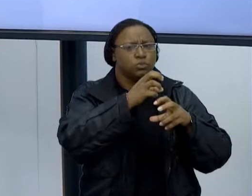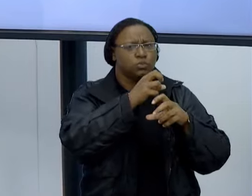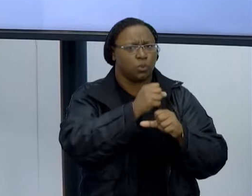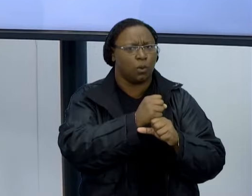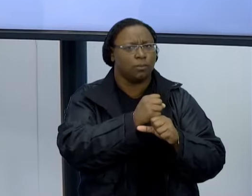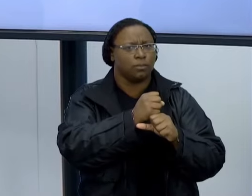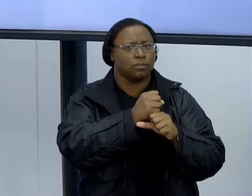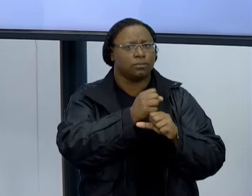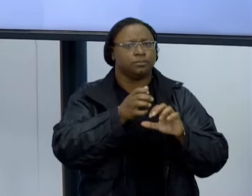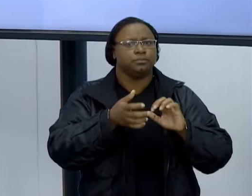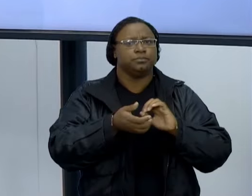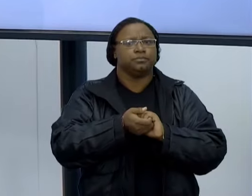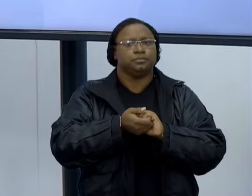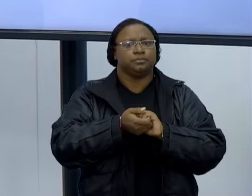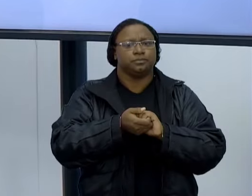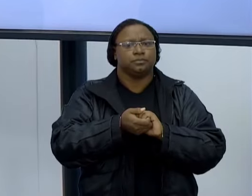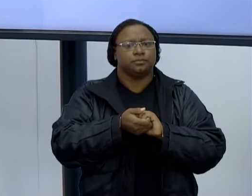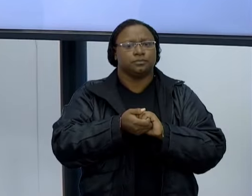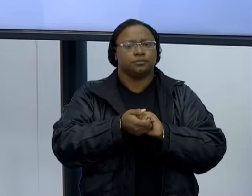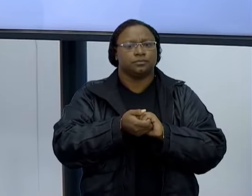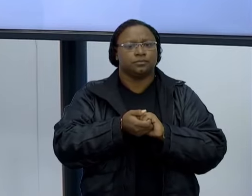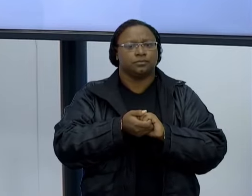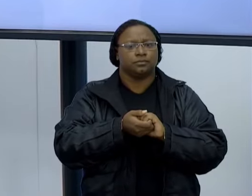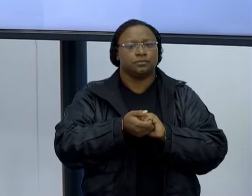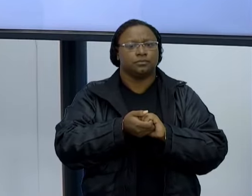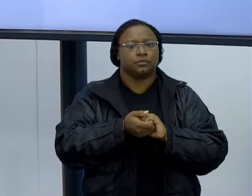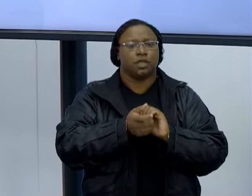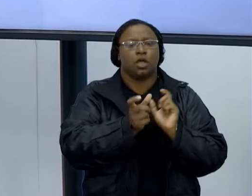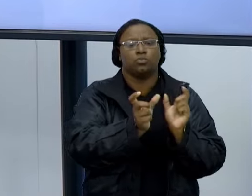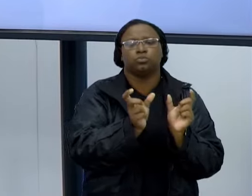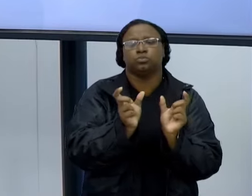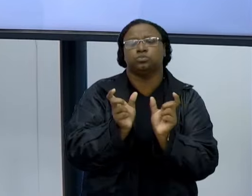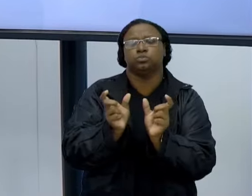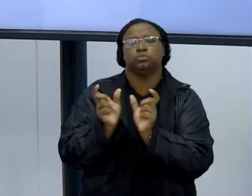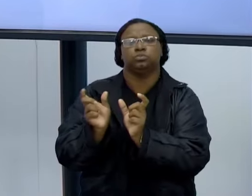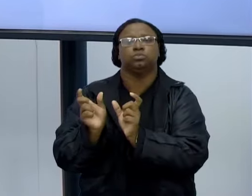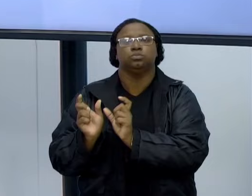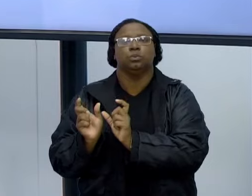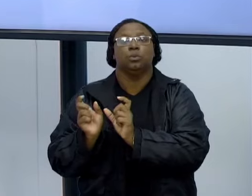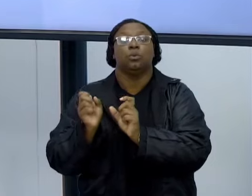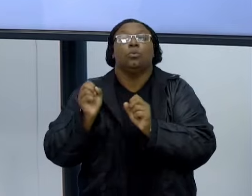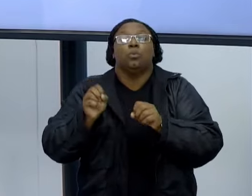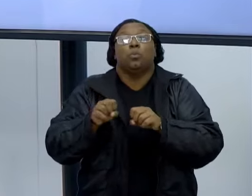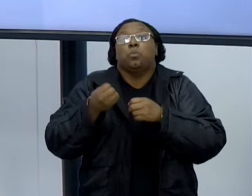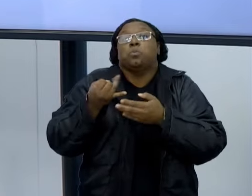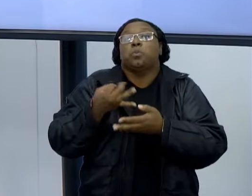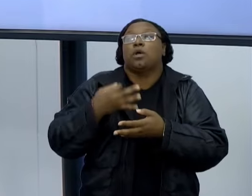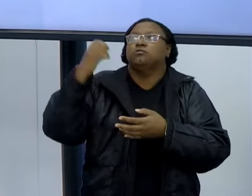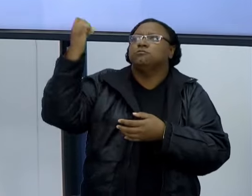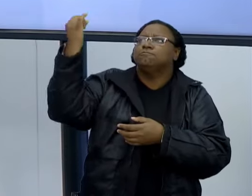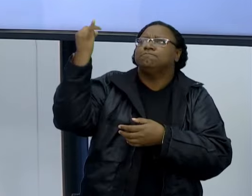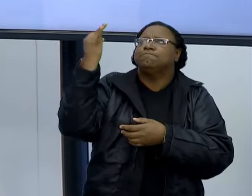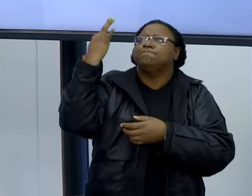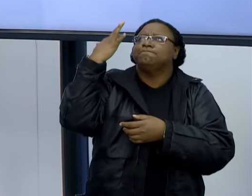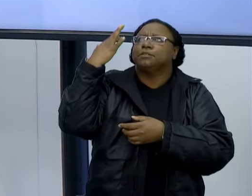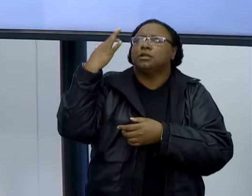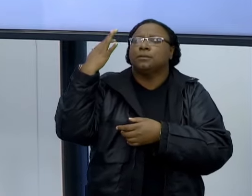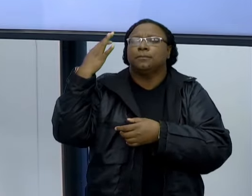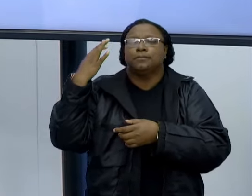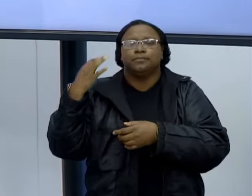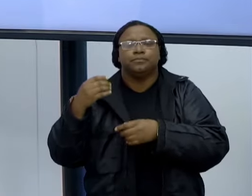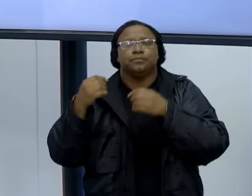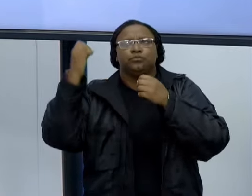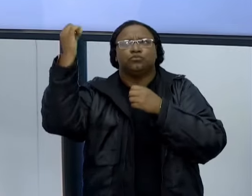para ter aí o cálculo de quantas luminárias do tipo da lâmpada de Moser a